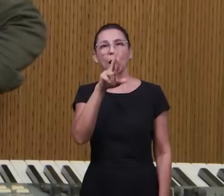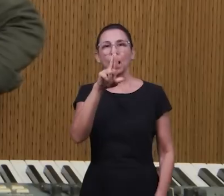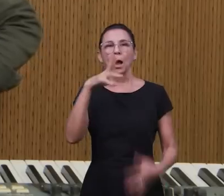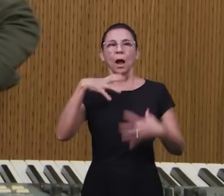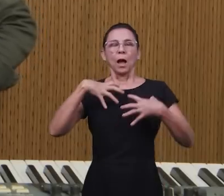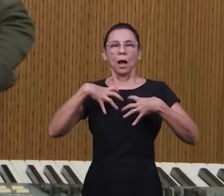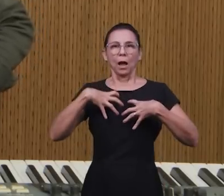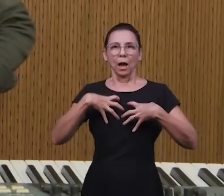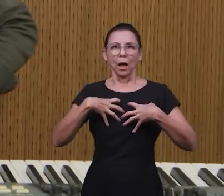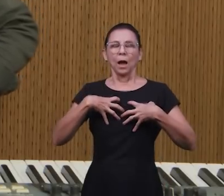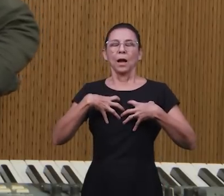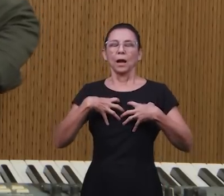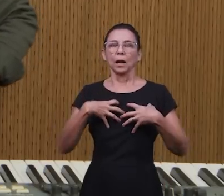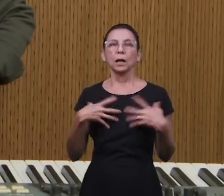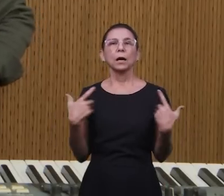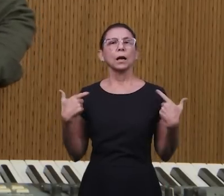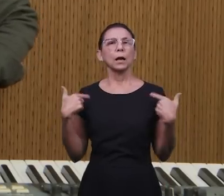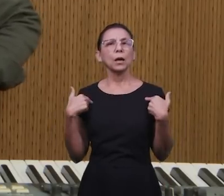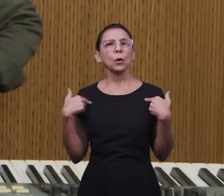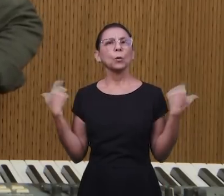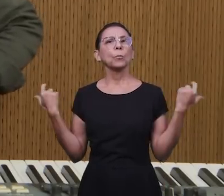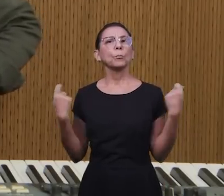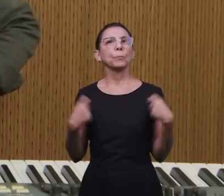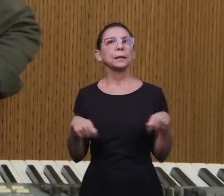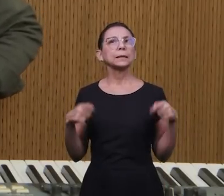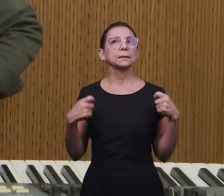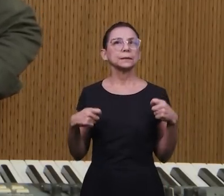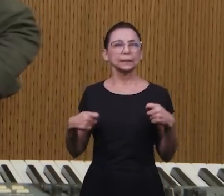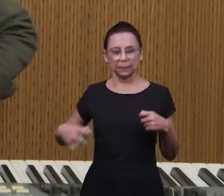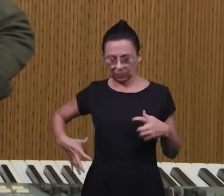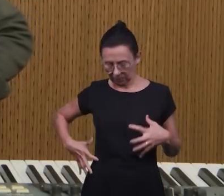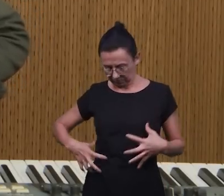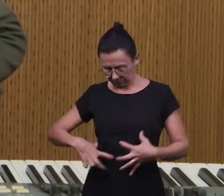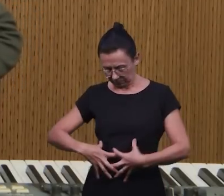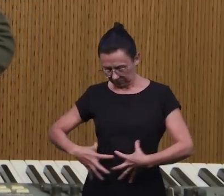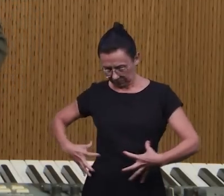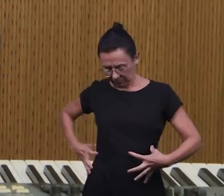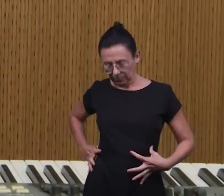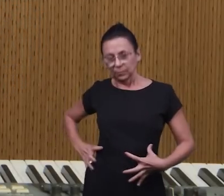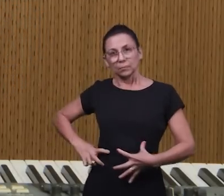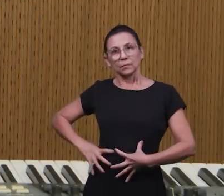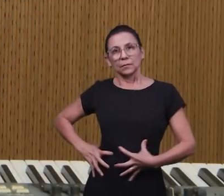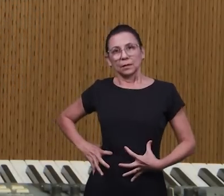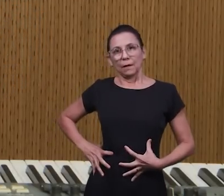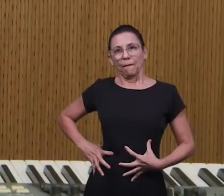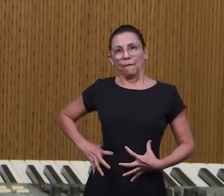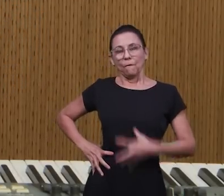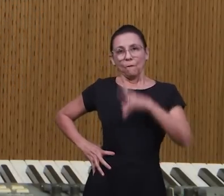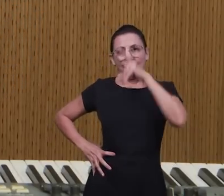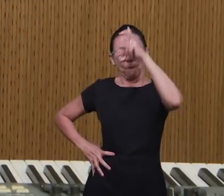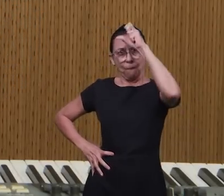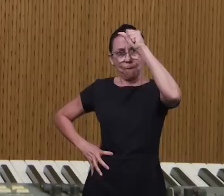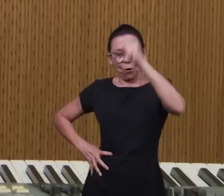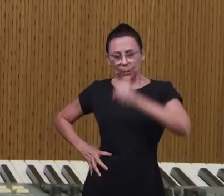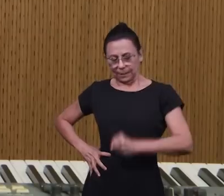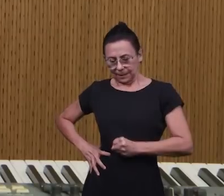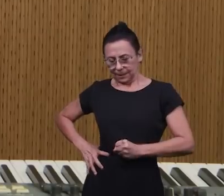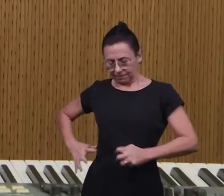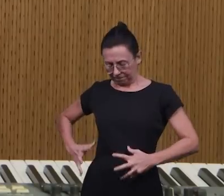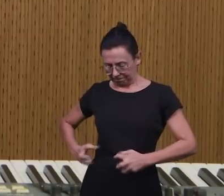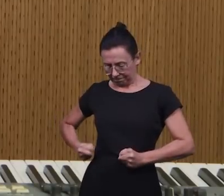eu preciso fornecer às minhas estruturas resistência. O que quer dizer isso? Quando eu falo